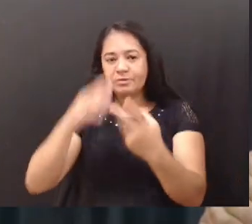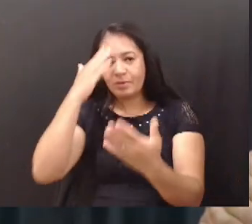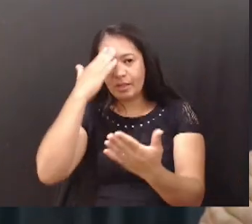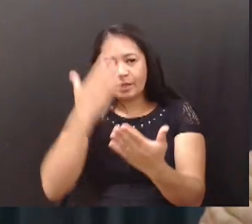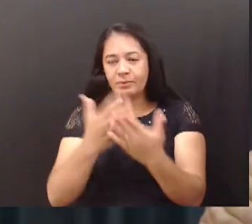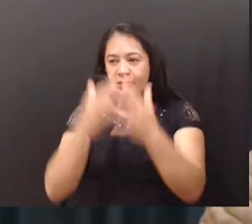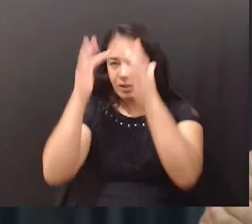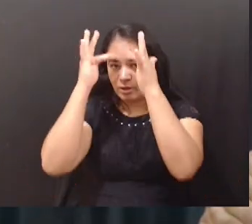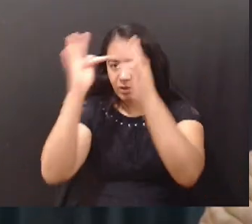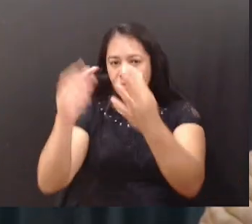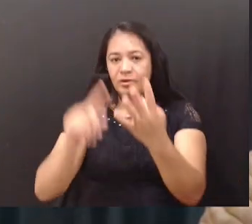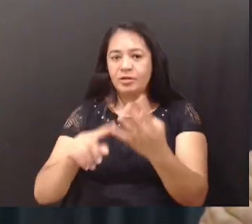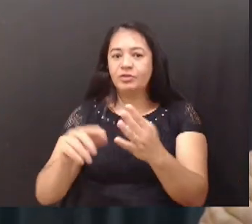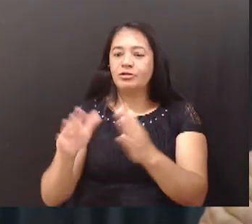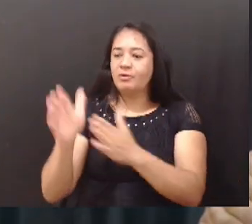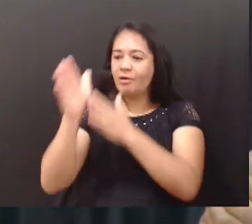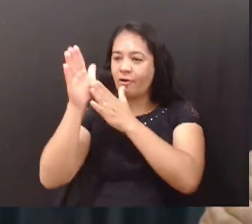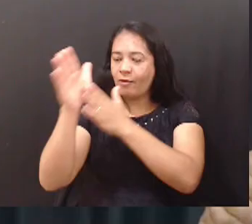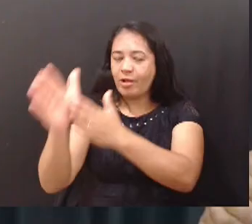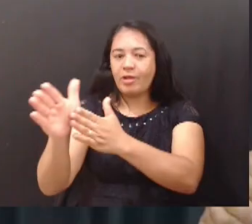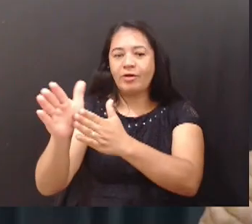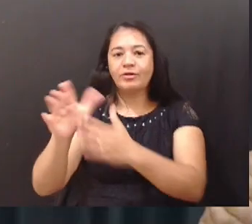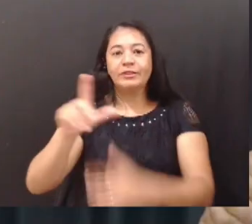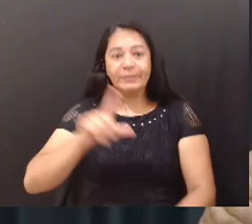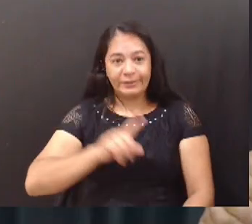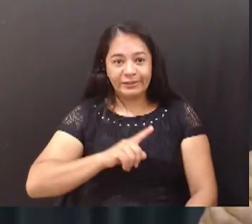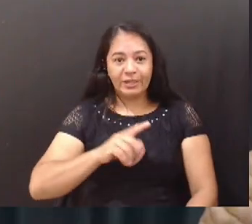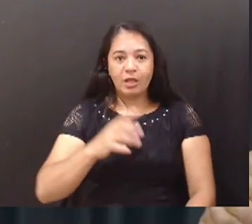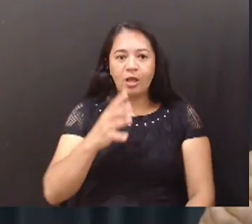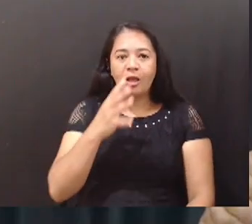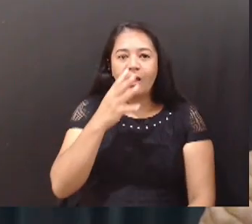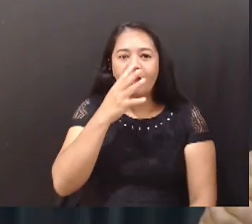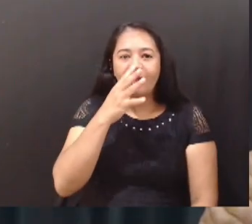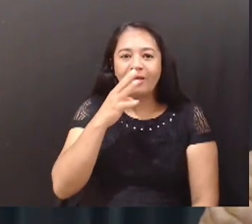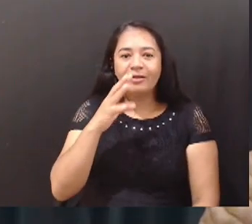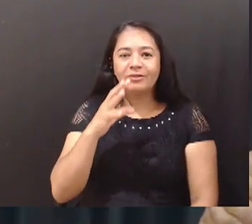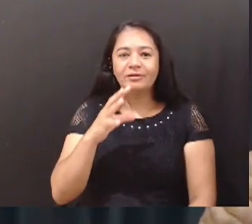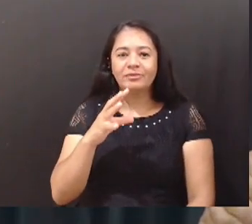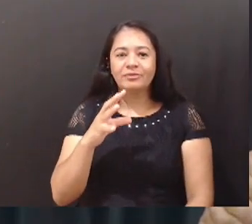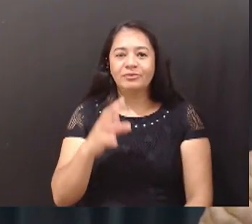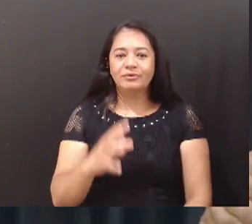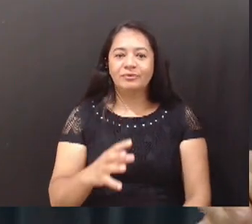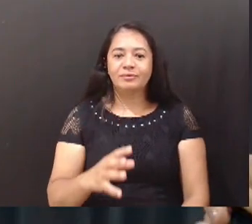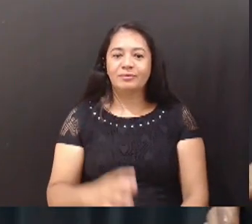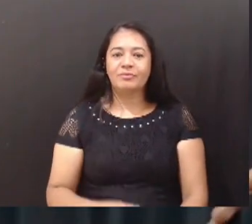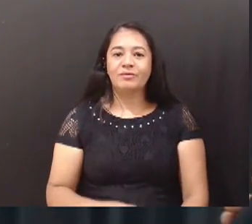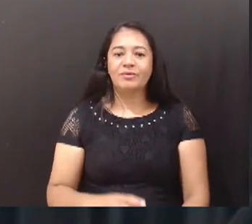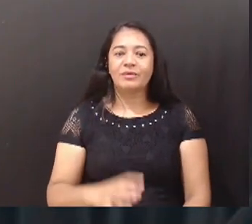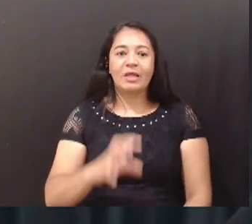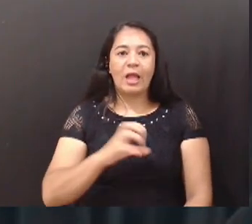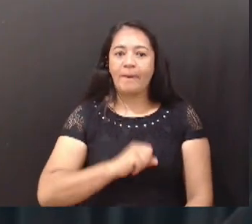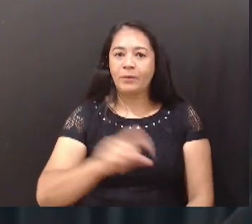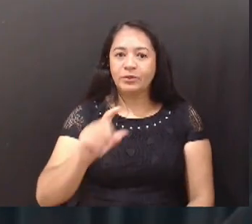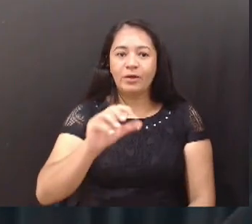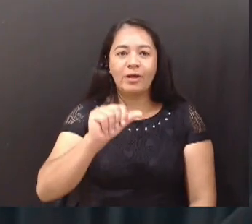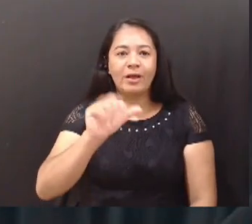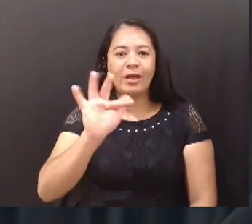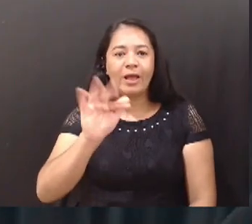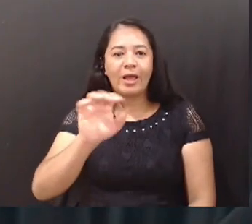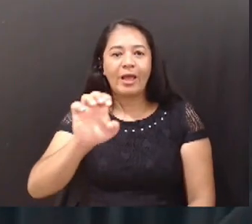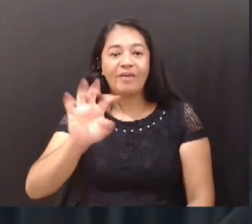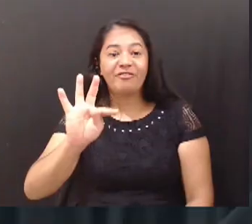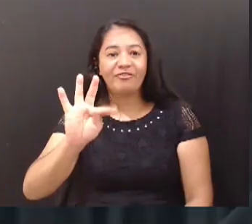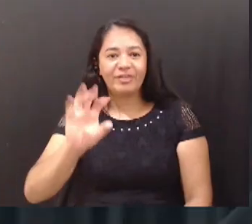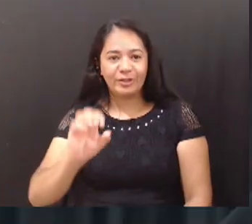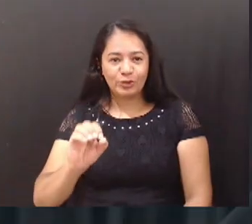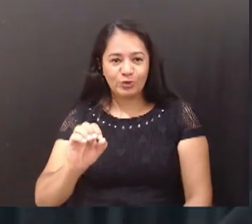a lealdade, você tem a admiração, o afeto. Nossa. O afeto não é amor. Importante a gente separar. Tem